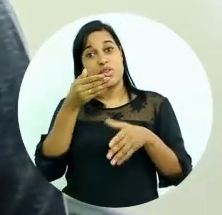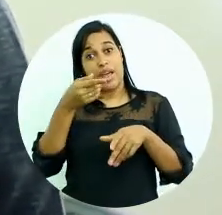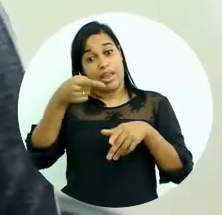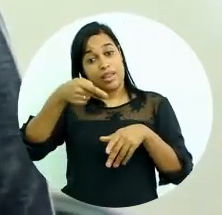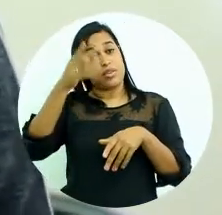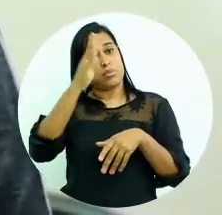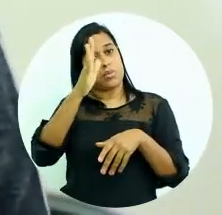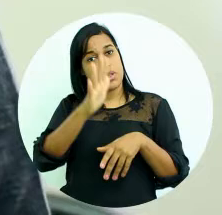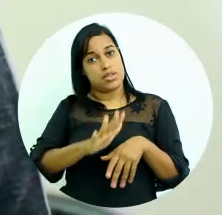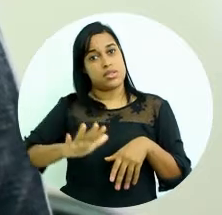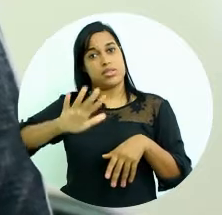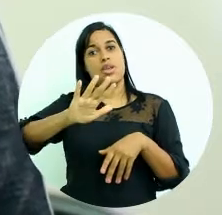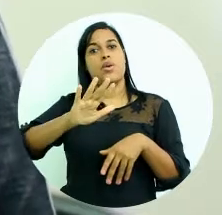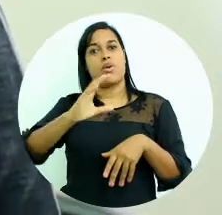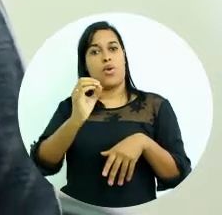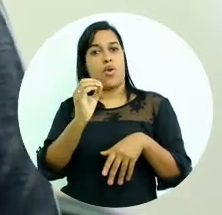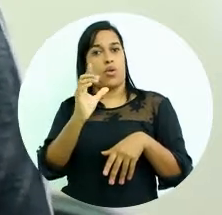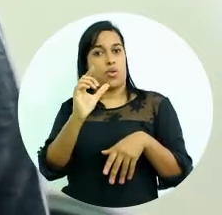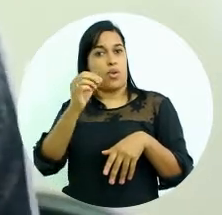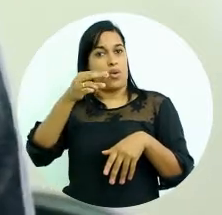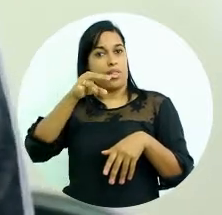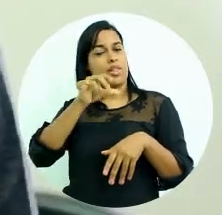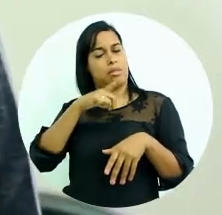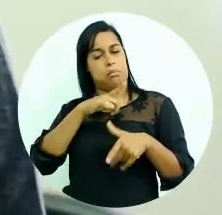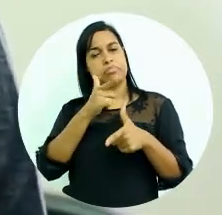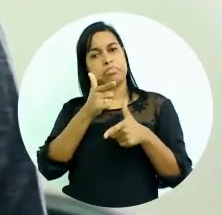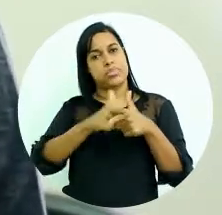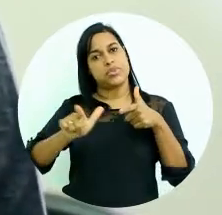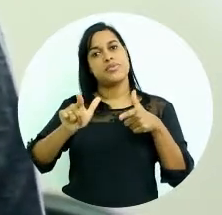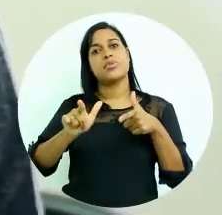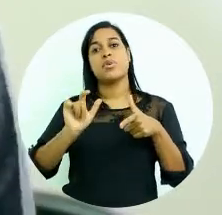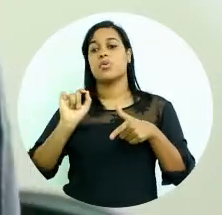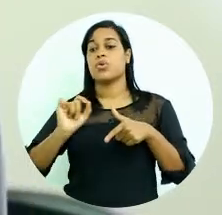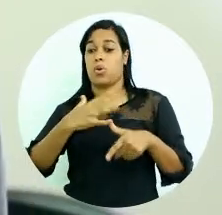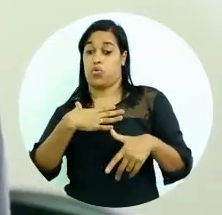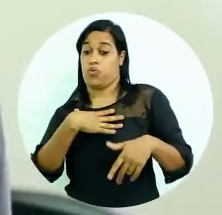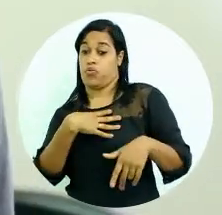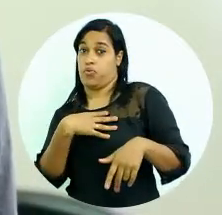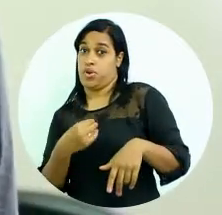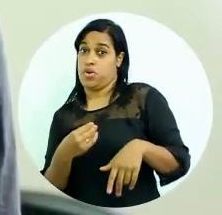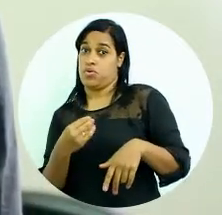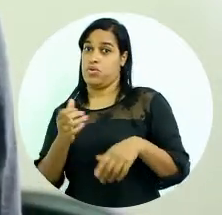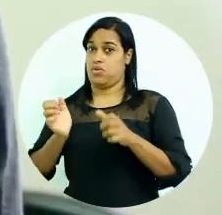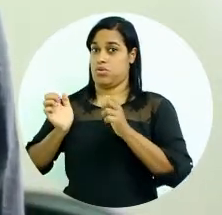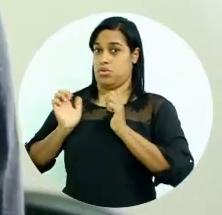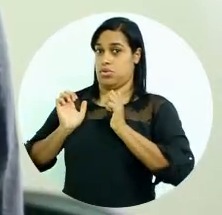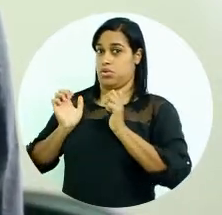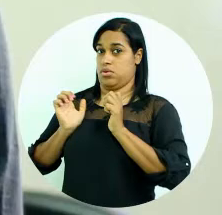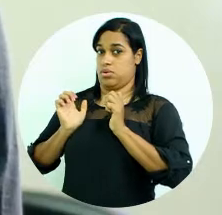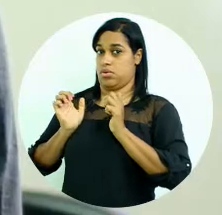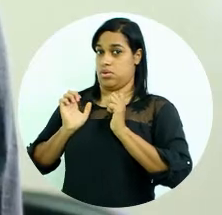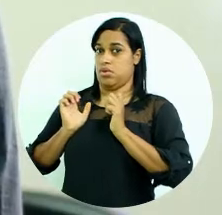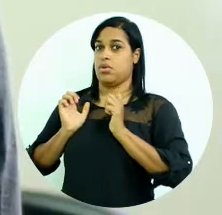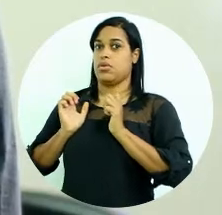período colonial aqui no Brasil, também havia essa divisão, onde os filhos da